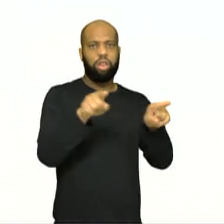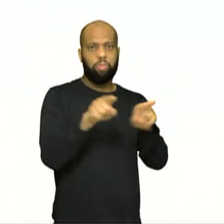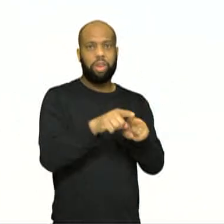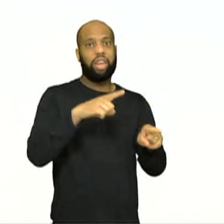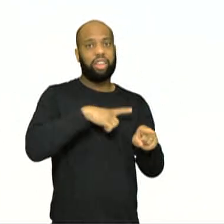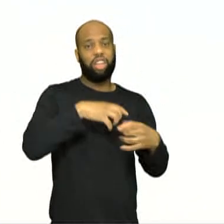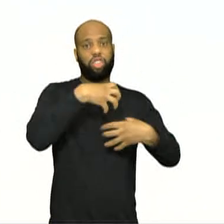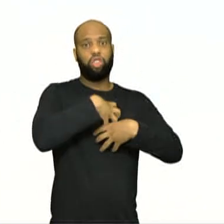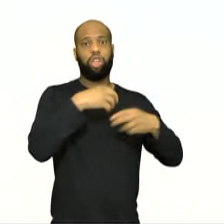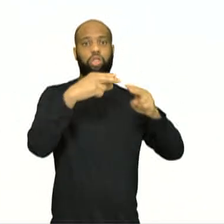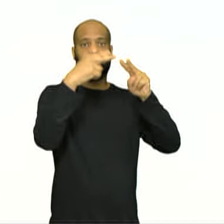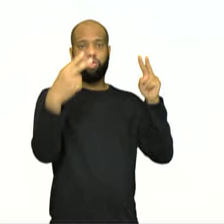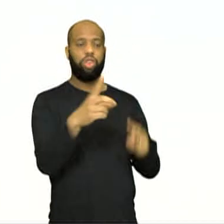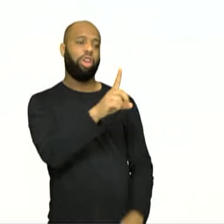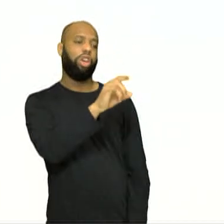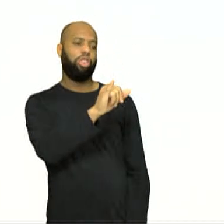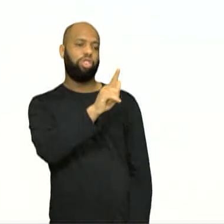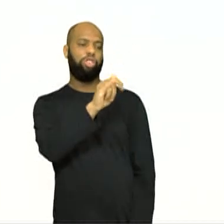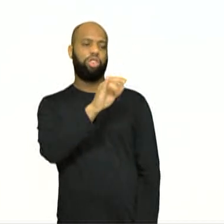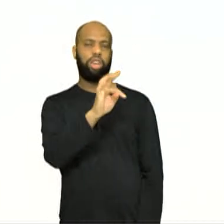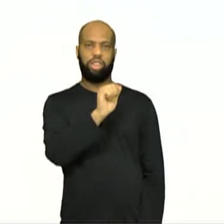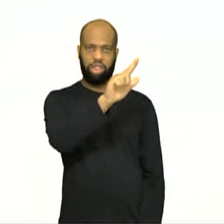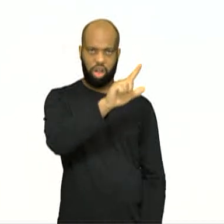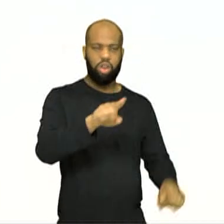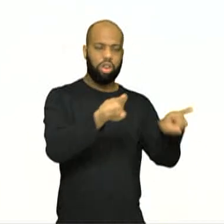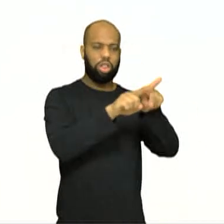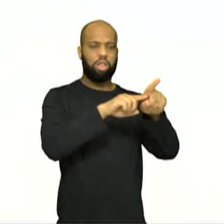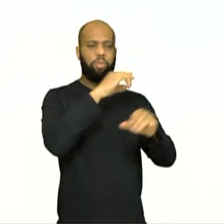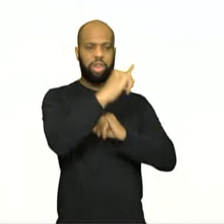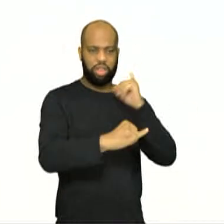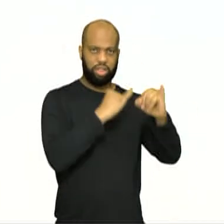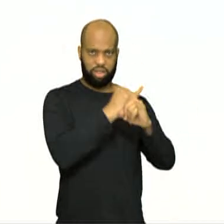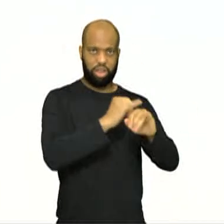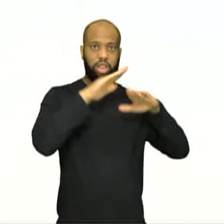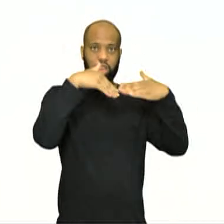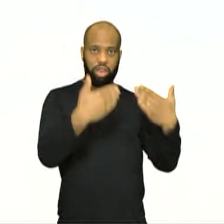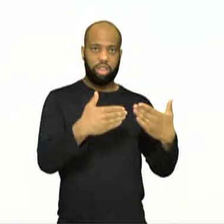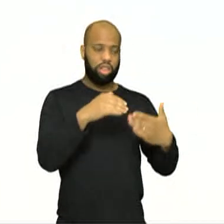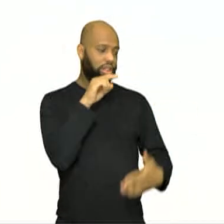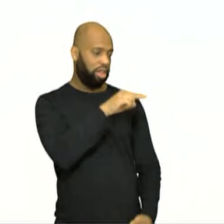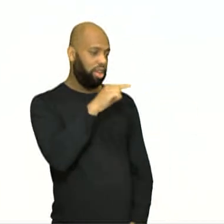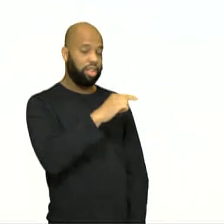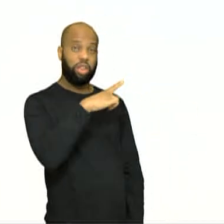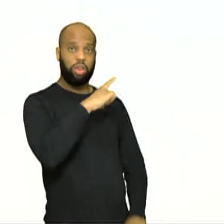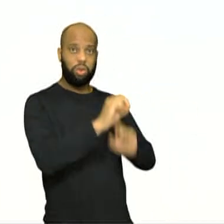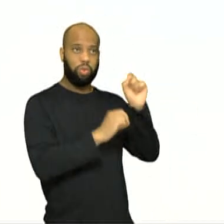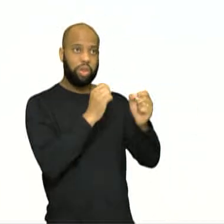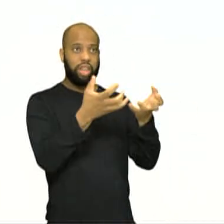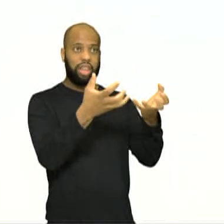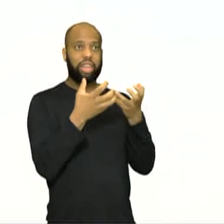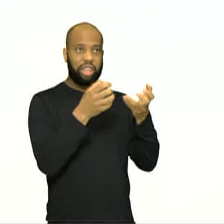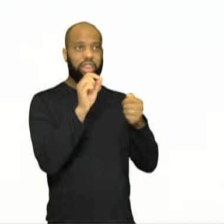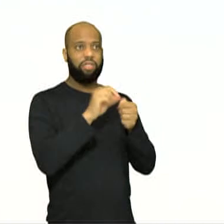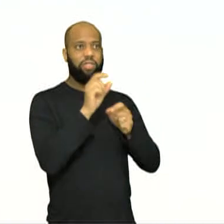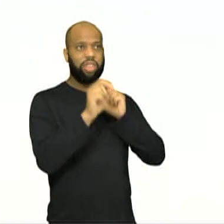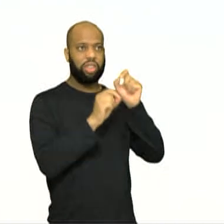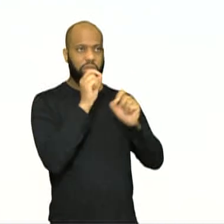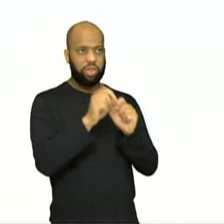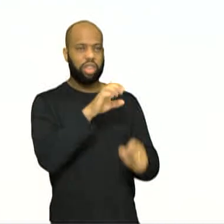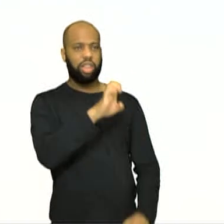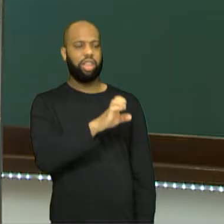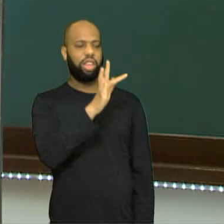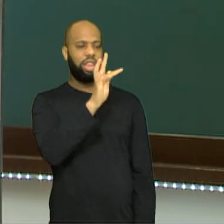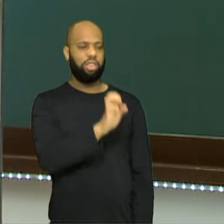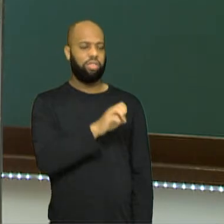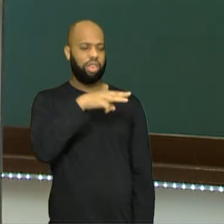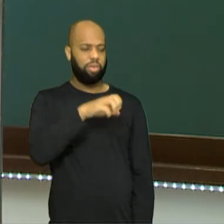impressos ou digitais, através da internet também. Vimos que a charge apresenta propensão ao efêmero. Lembrando,